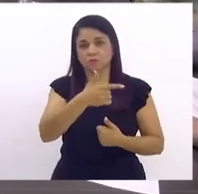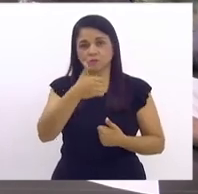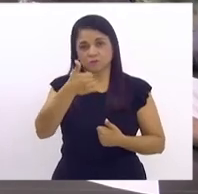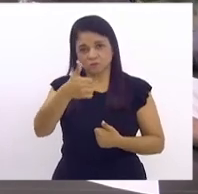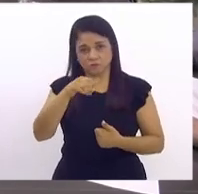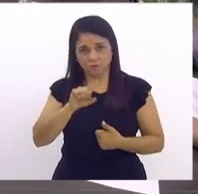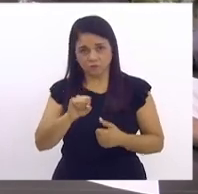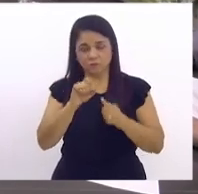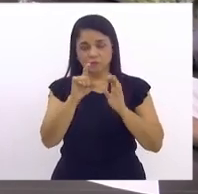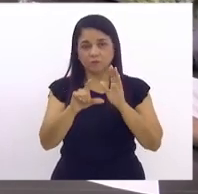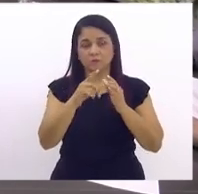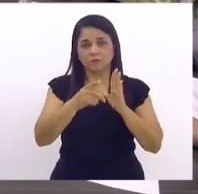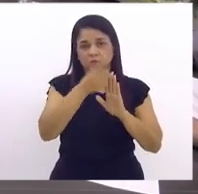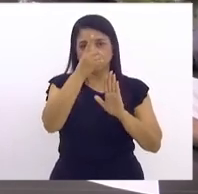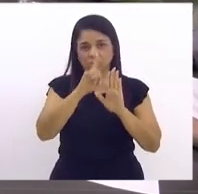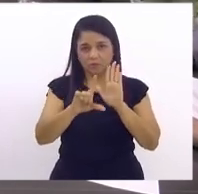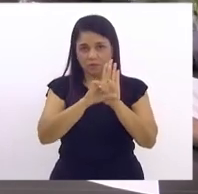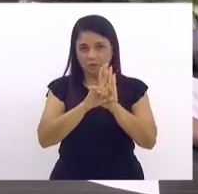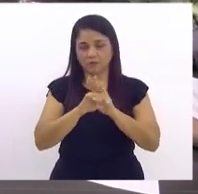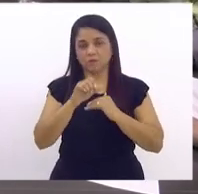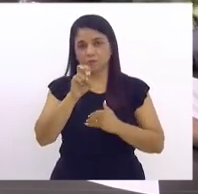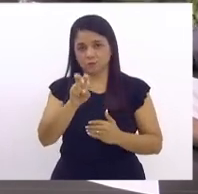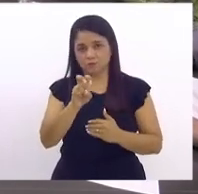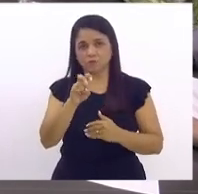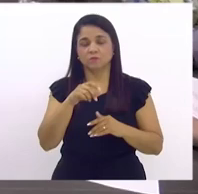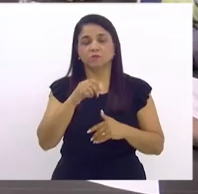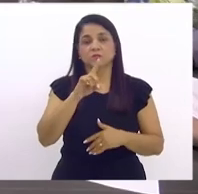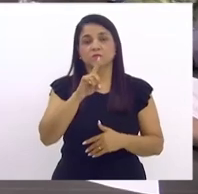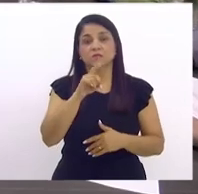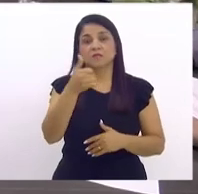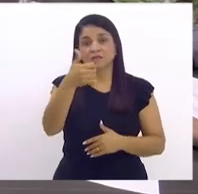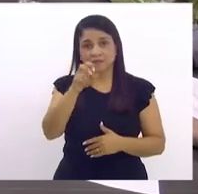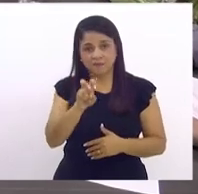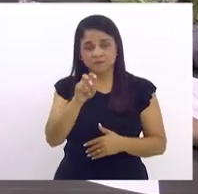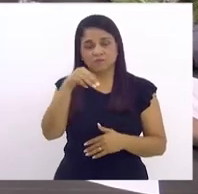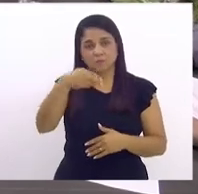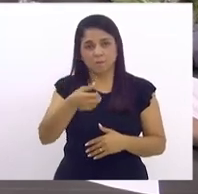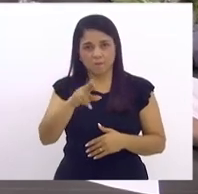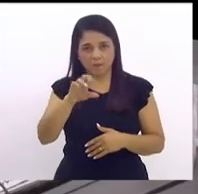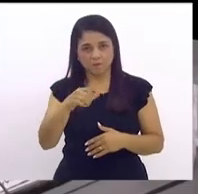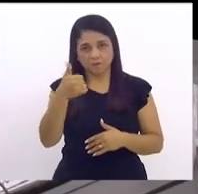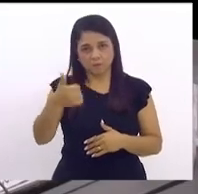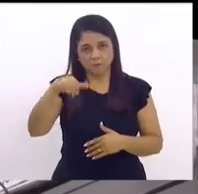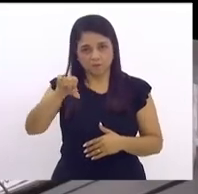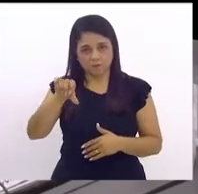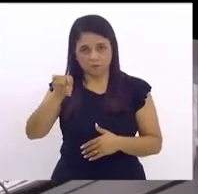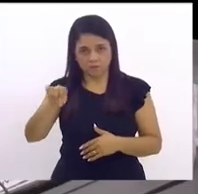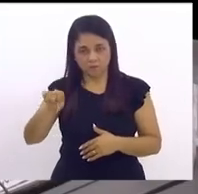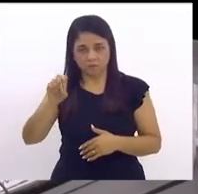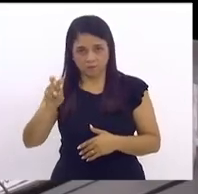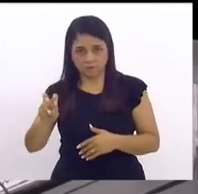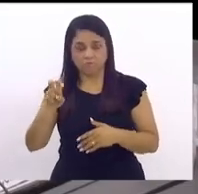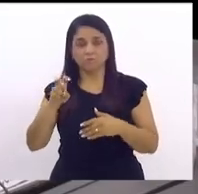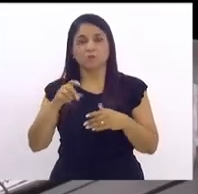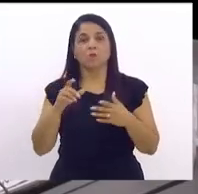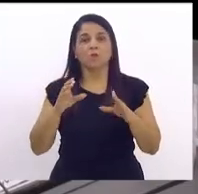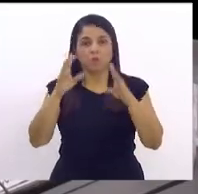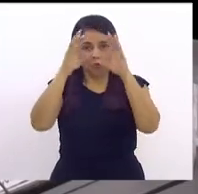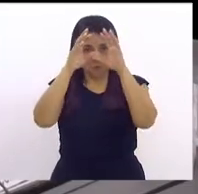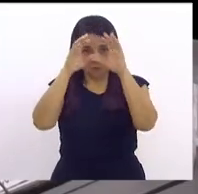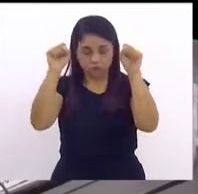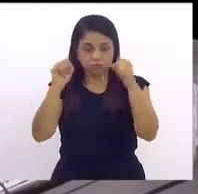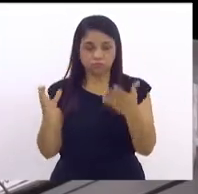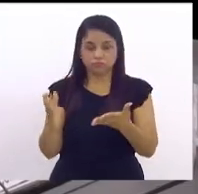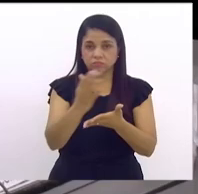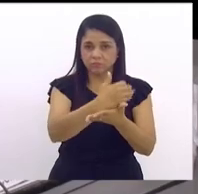decreto-lei de número 5, de 15 de março de 1975, que instituiu o Código Tributário do Estado do Rio de Janeiro. Alguém queira